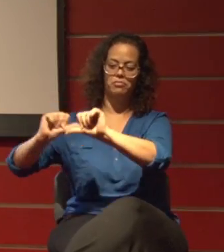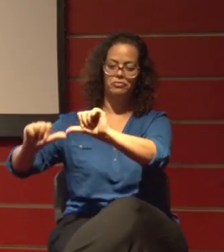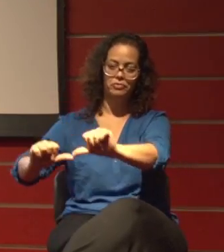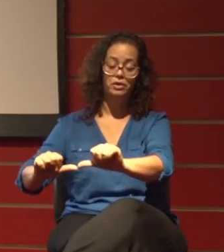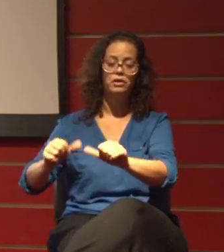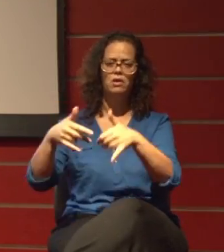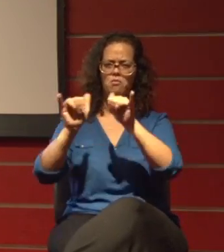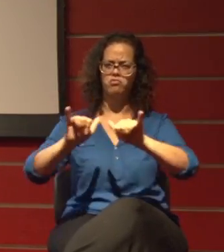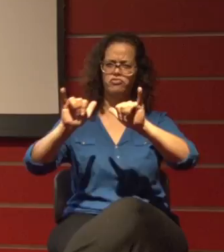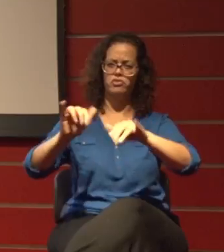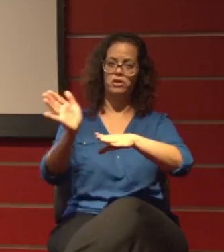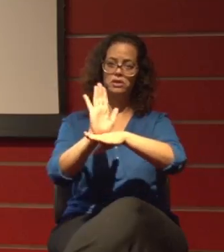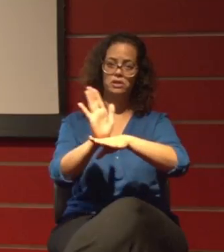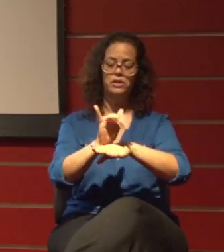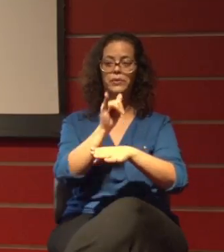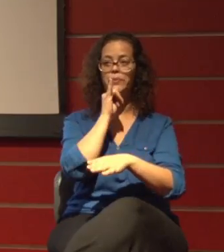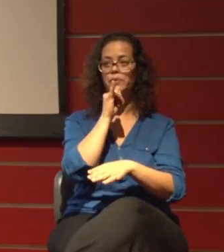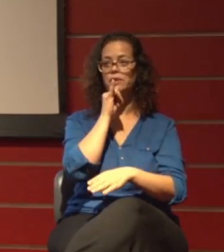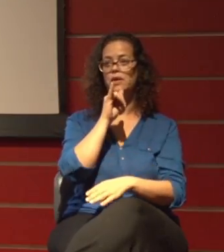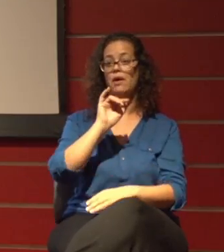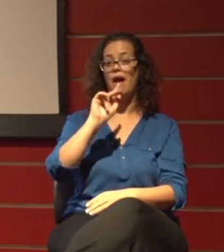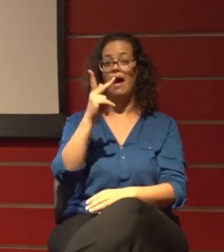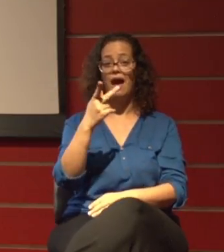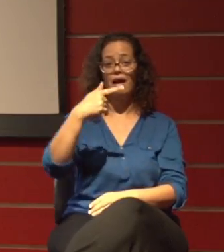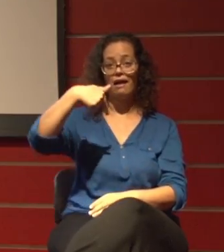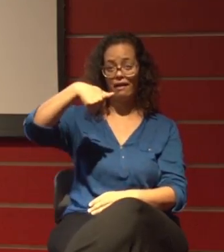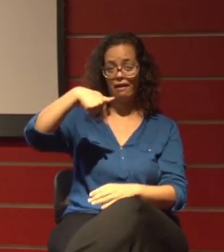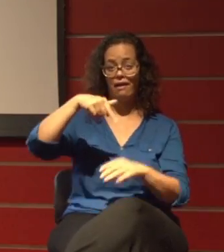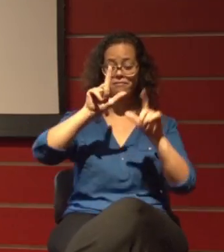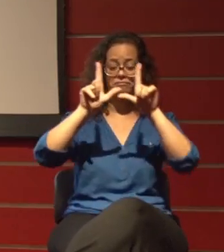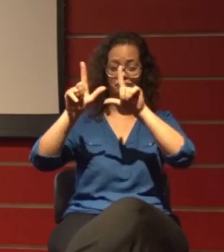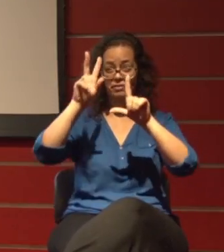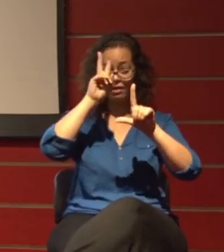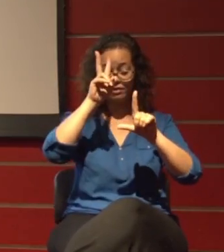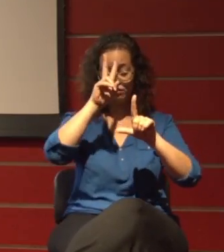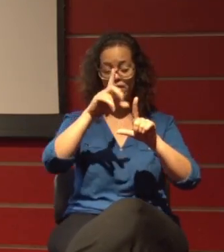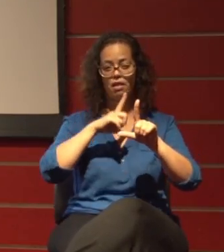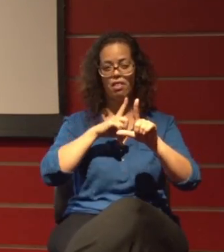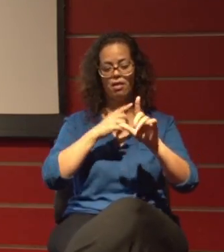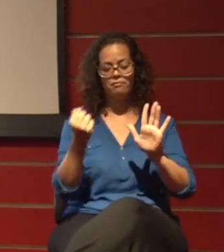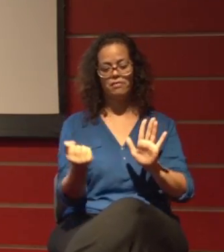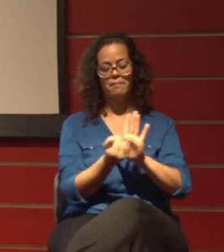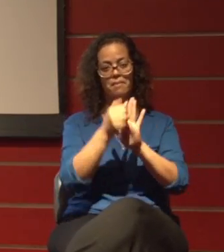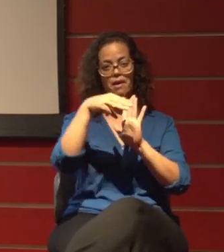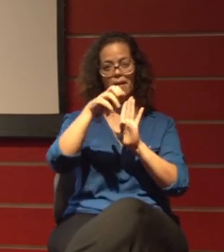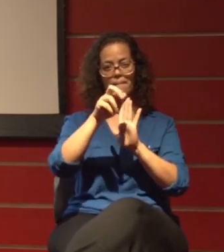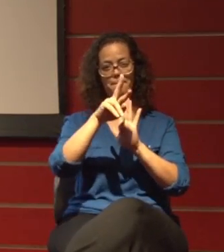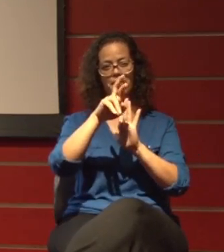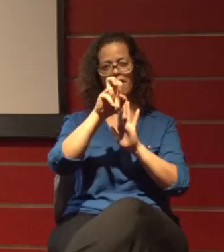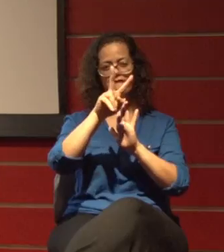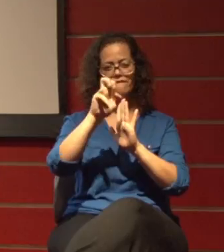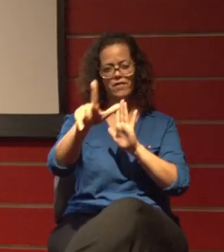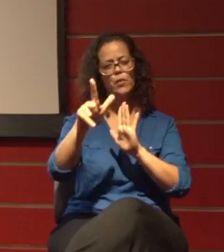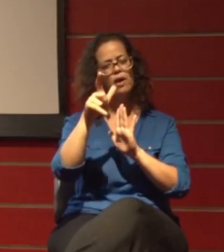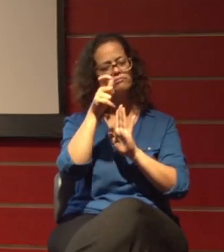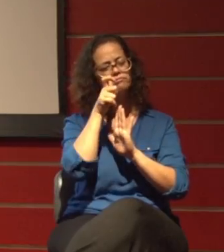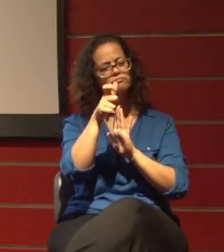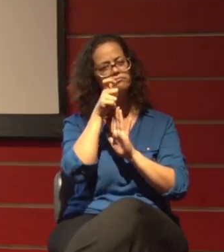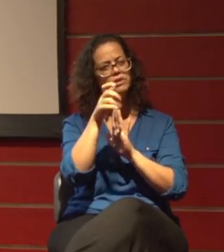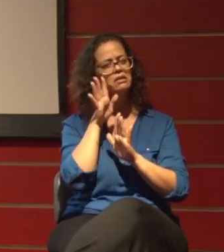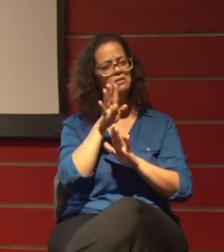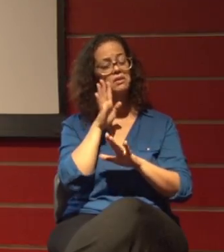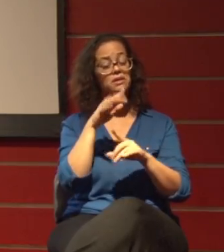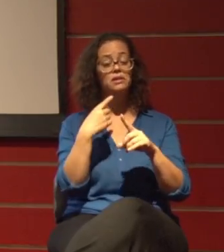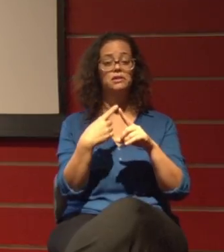cinema né mas falando das HQs né acho que a Marvel tem tem essa essa pegada bem bacana acho que o que que a janea falou bem